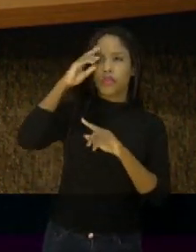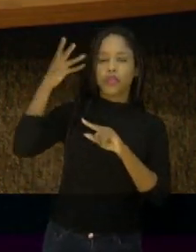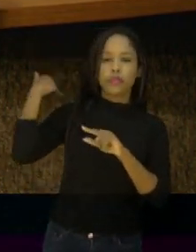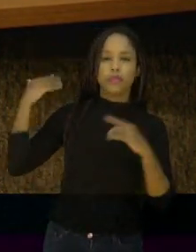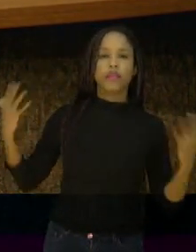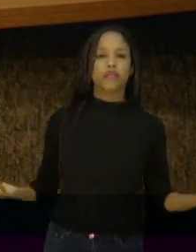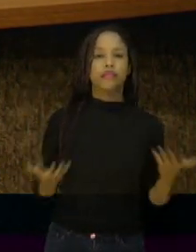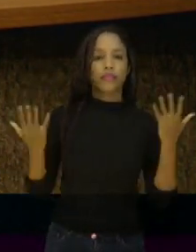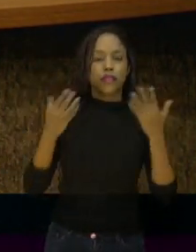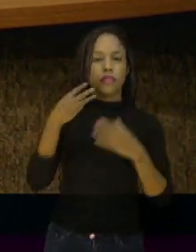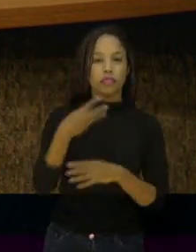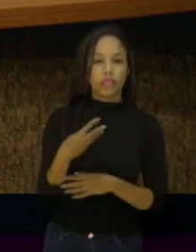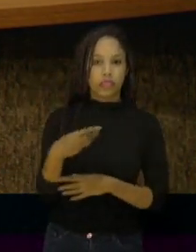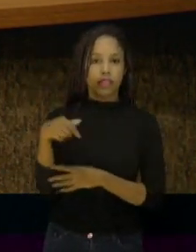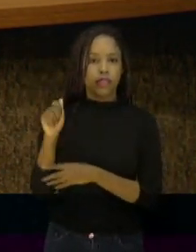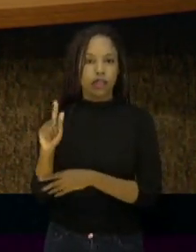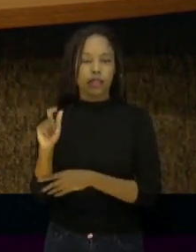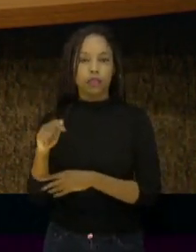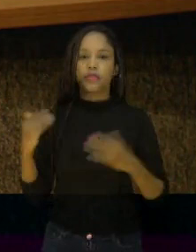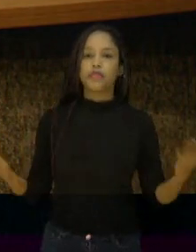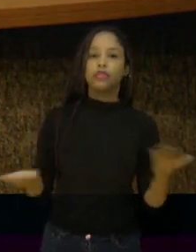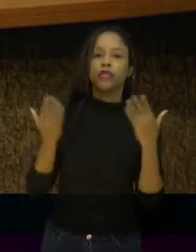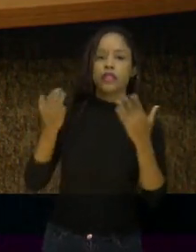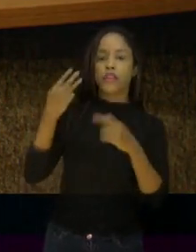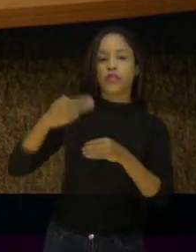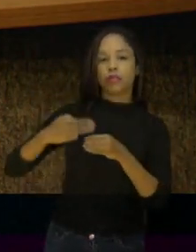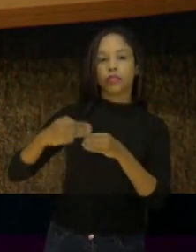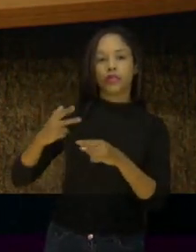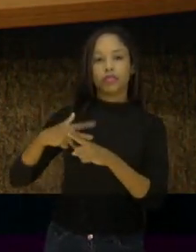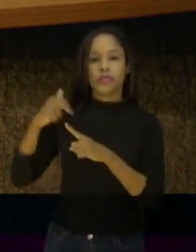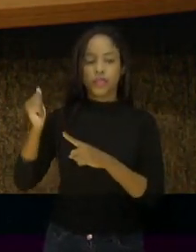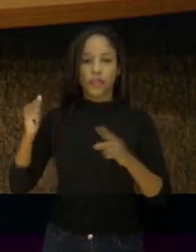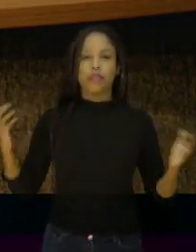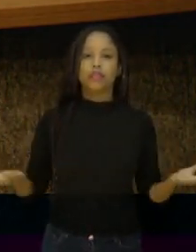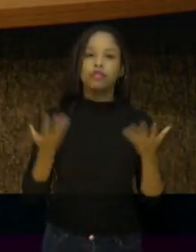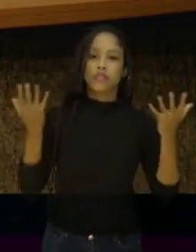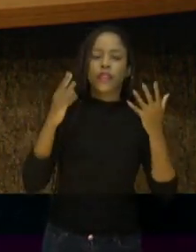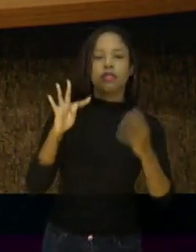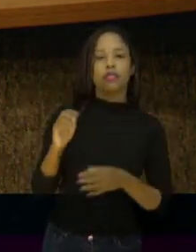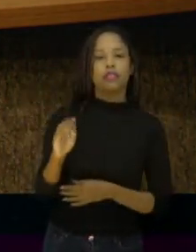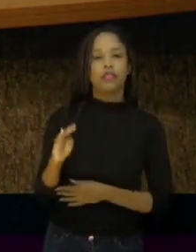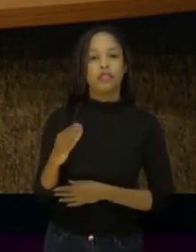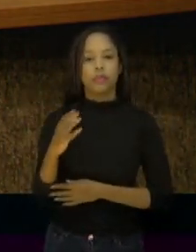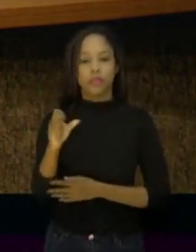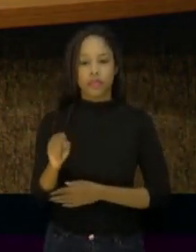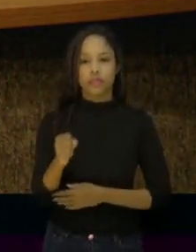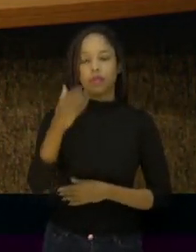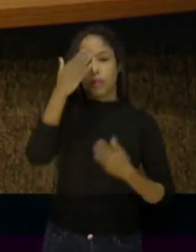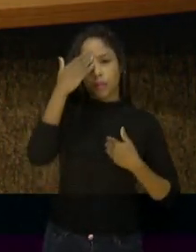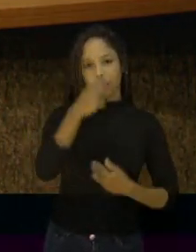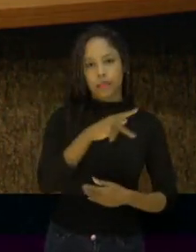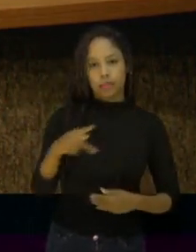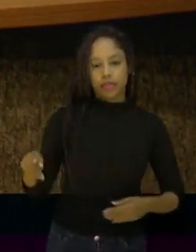3 de agosto, salve Vitória de Santo Antão, salve a Batalha das Tabocas. Muito obrigado, senhor presidente.